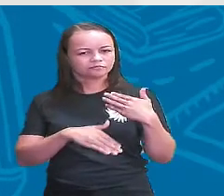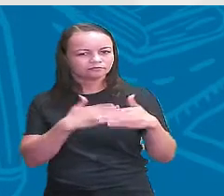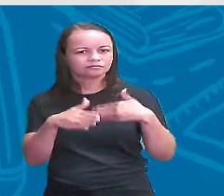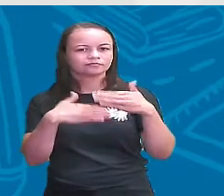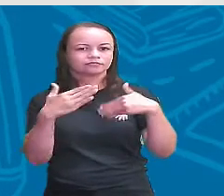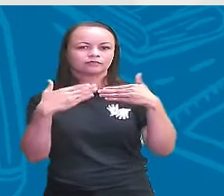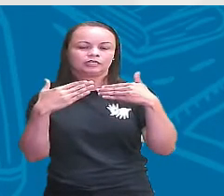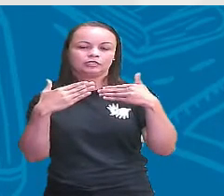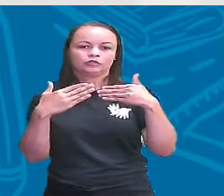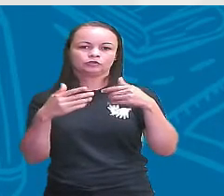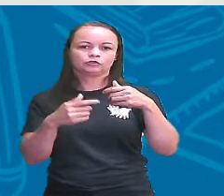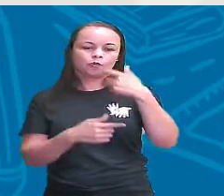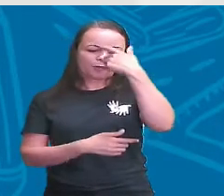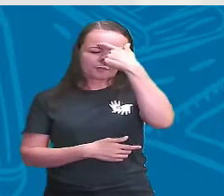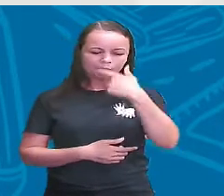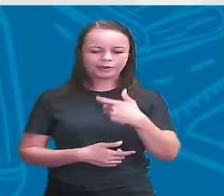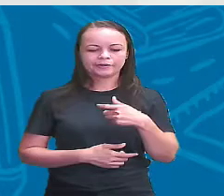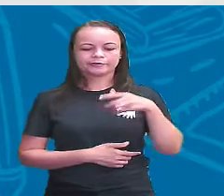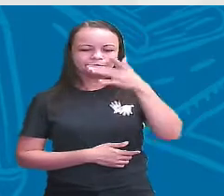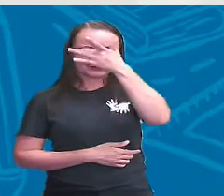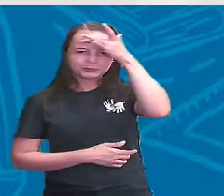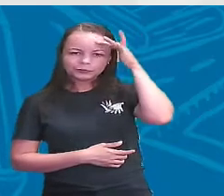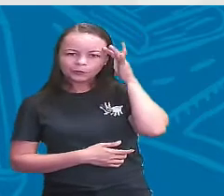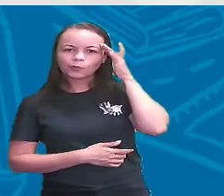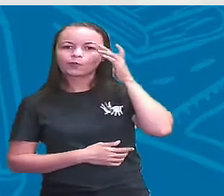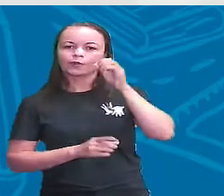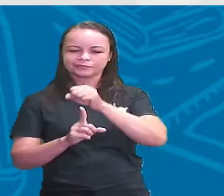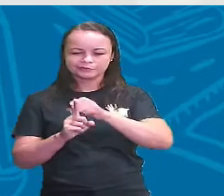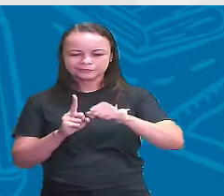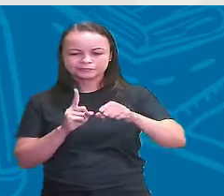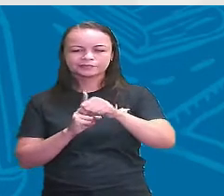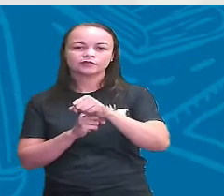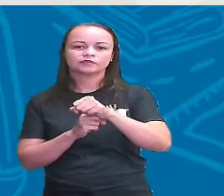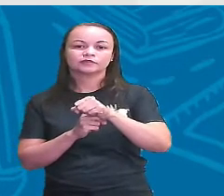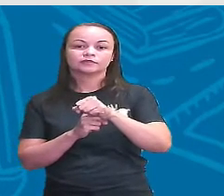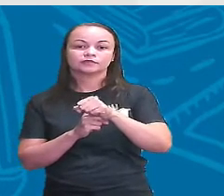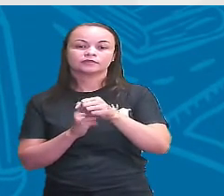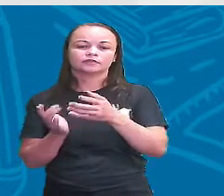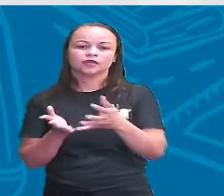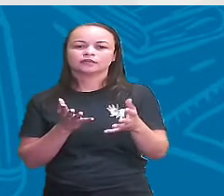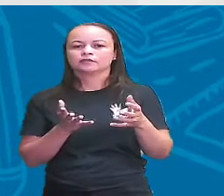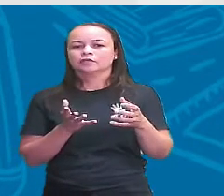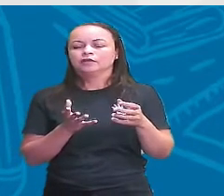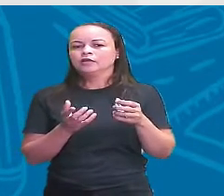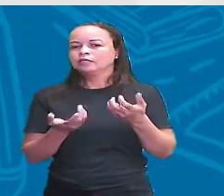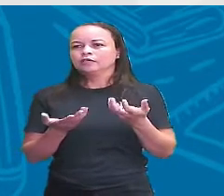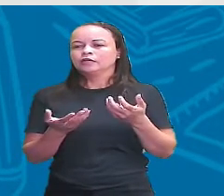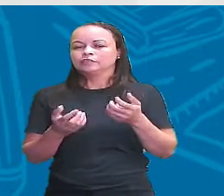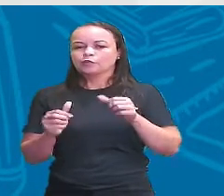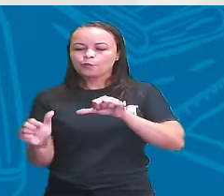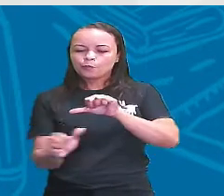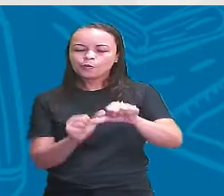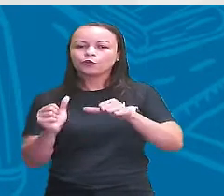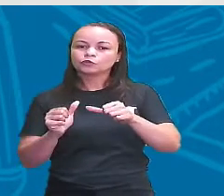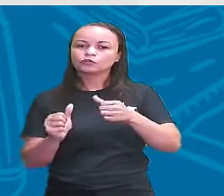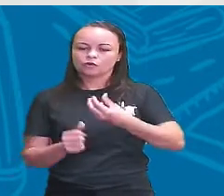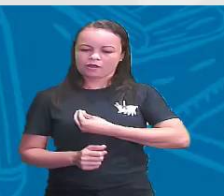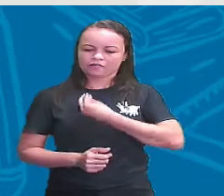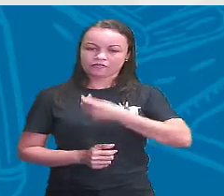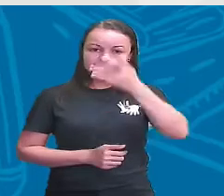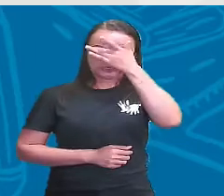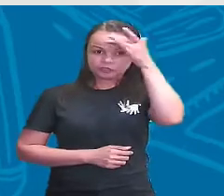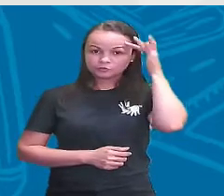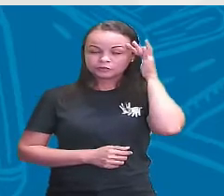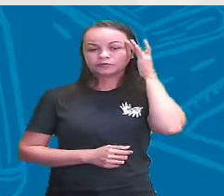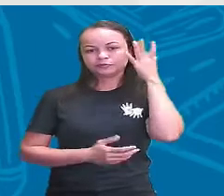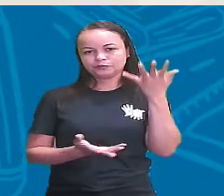evolução como pessoas, como sociedade, certo? E assim, foi um marco histórico que mudou totalmente a vida das pessoas. Depois que a